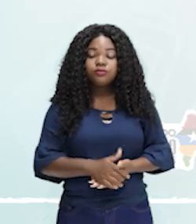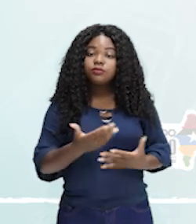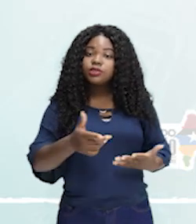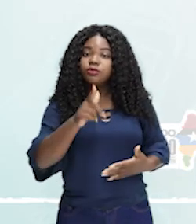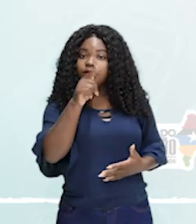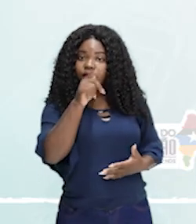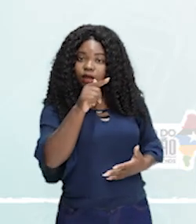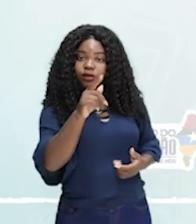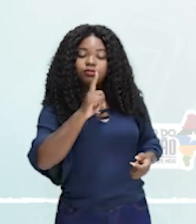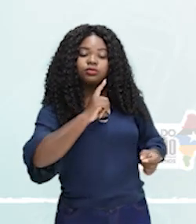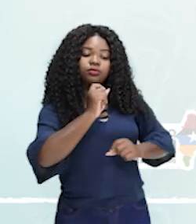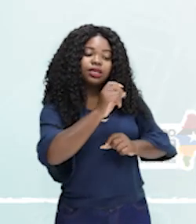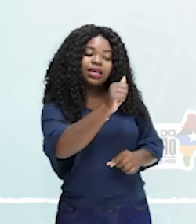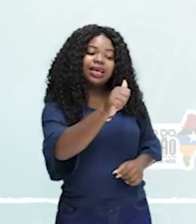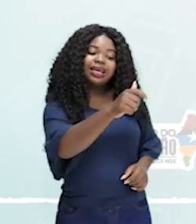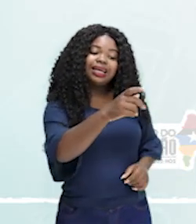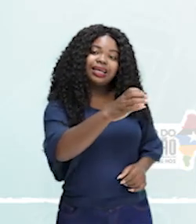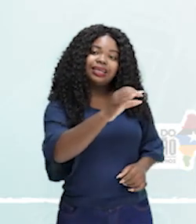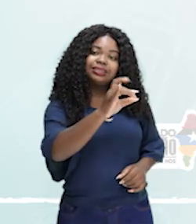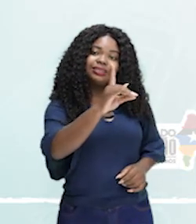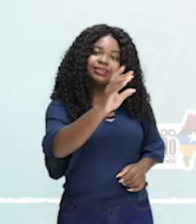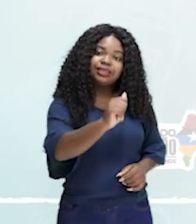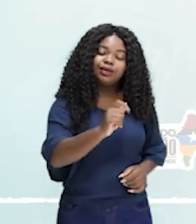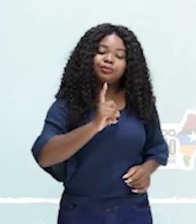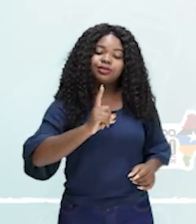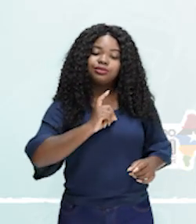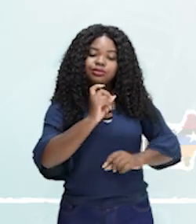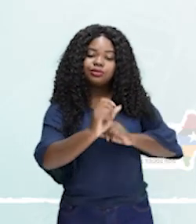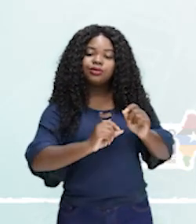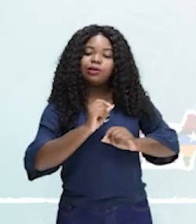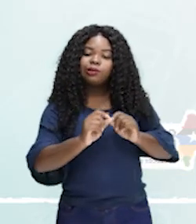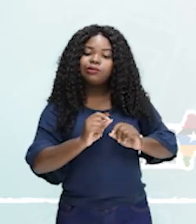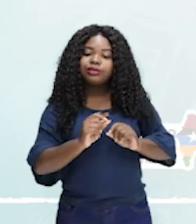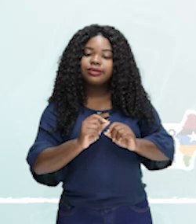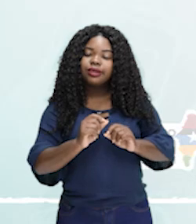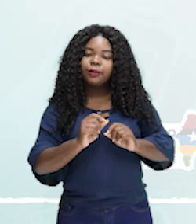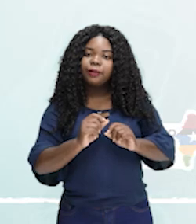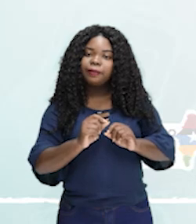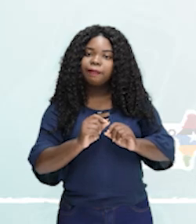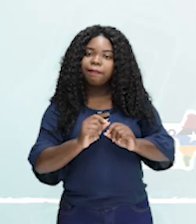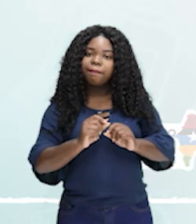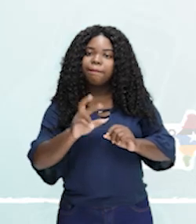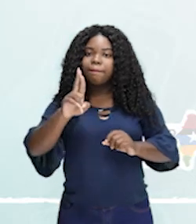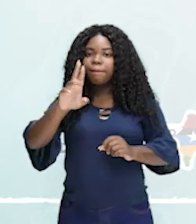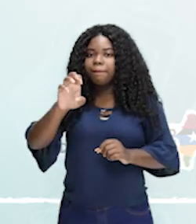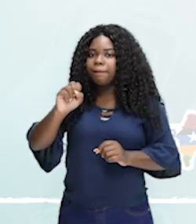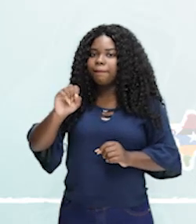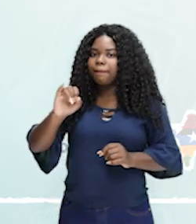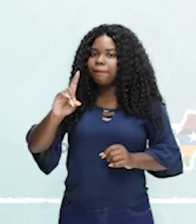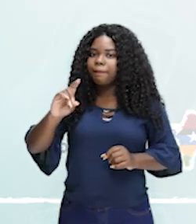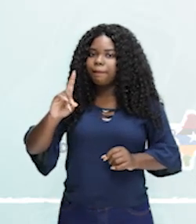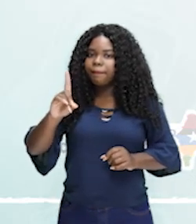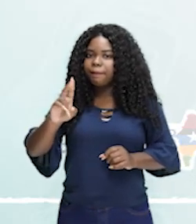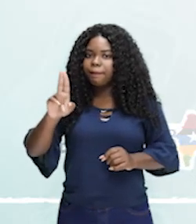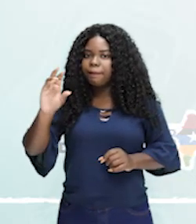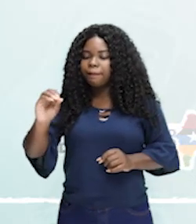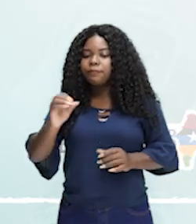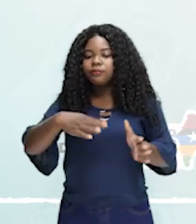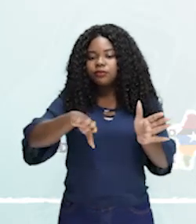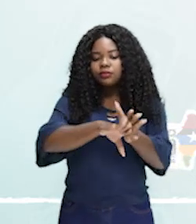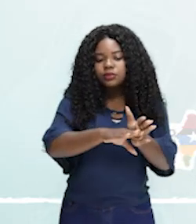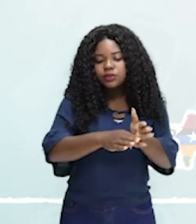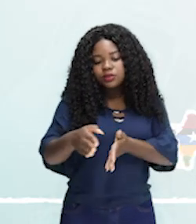estavam ácidas porque estava recebendo o efluente que, que chegava ao